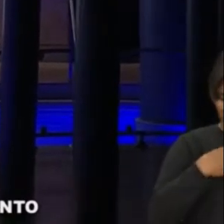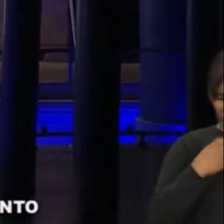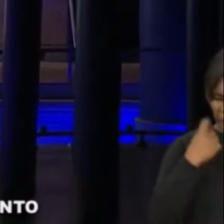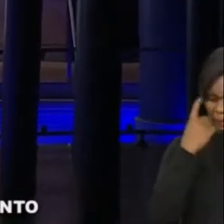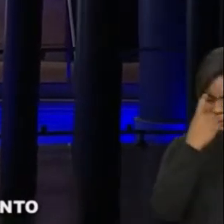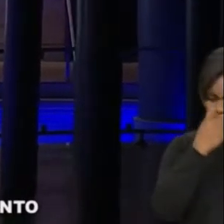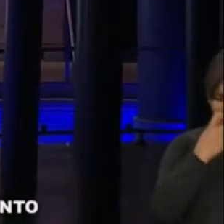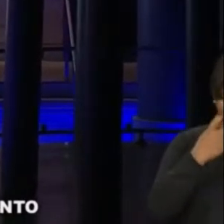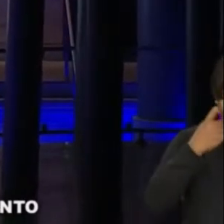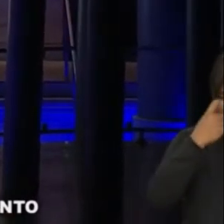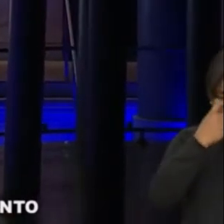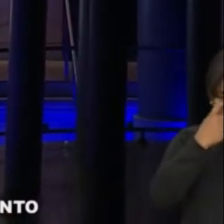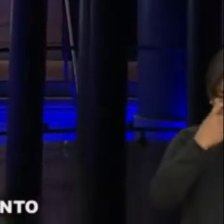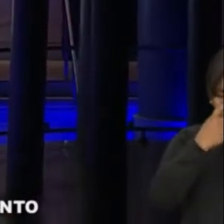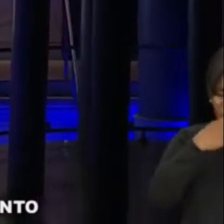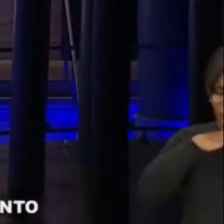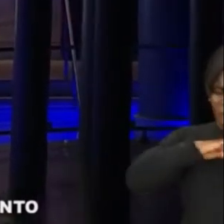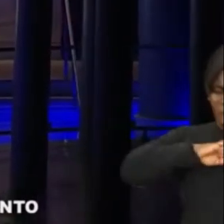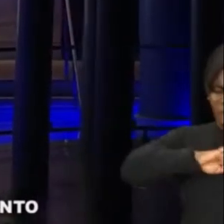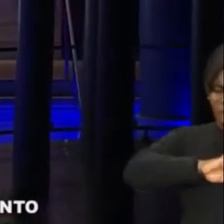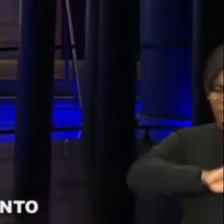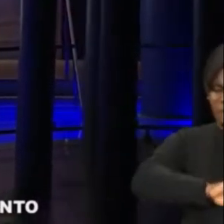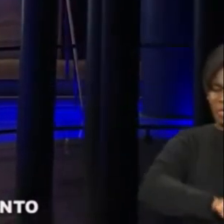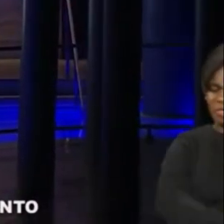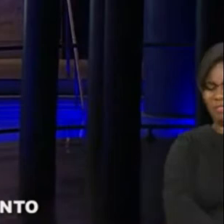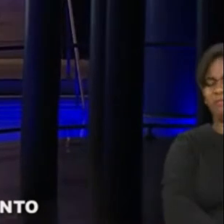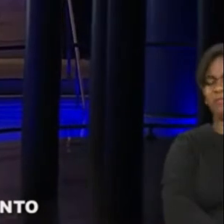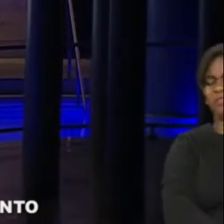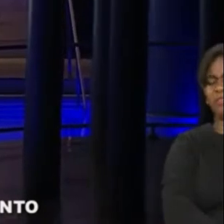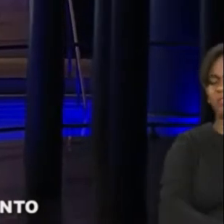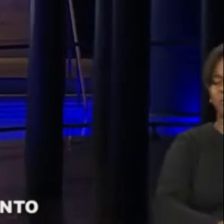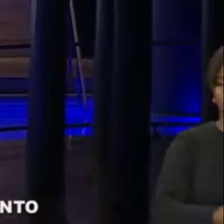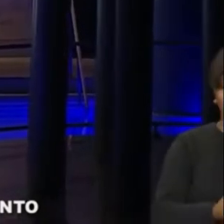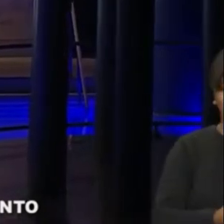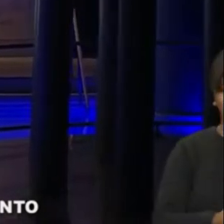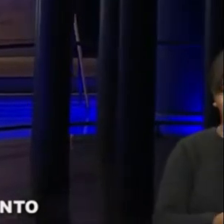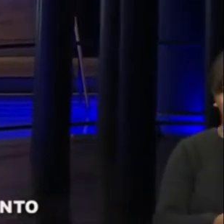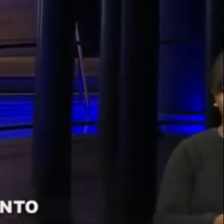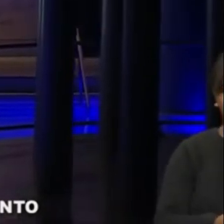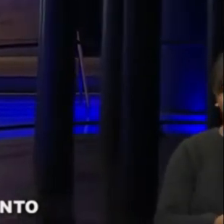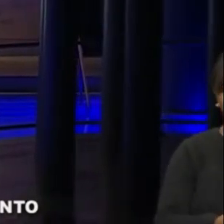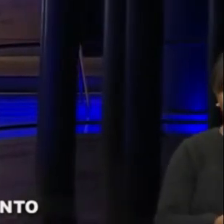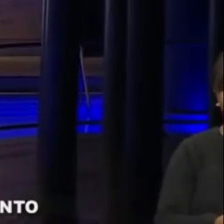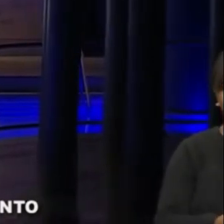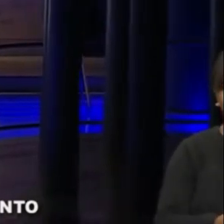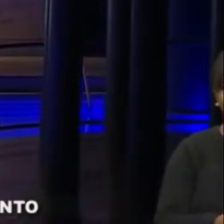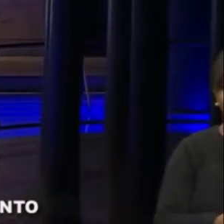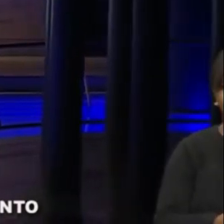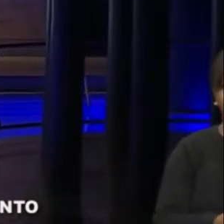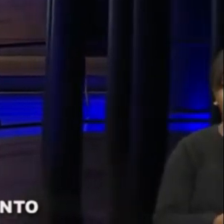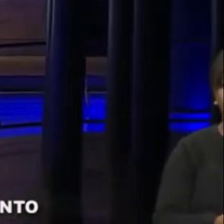do seu orgulho, do seu achismo, das suas vaidades.